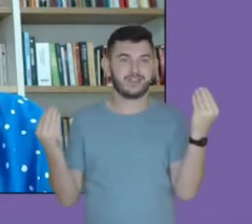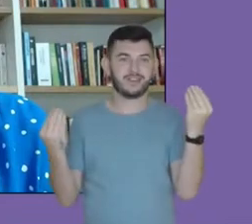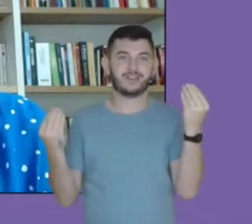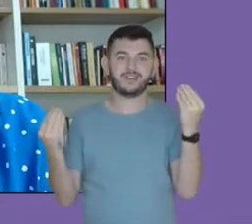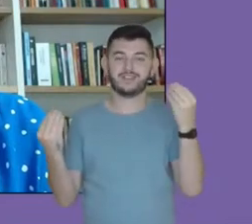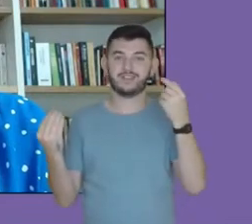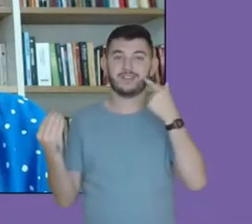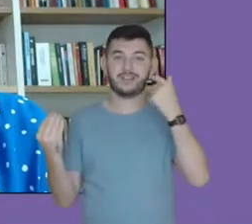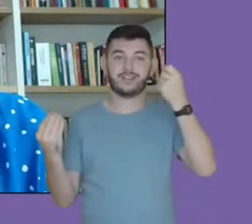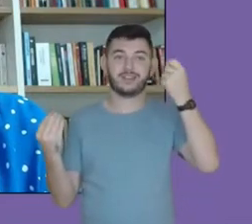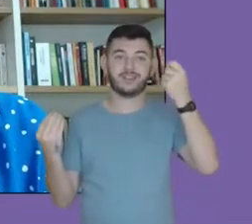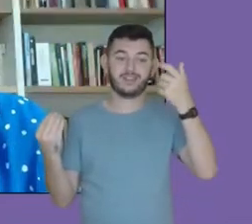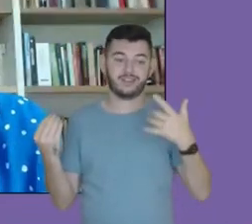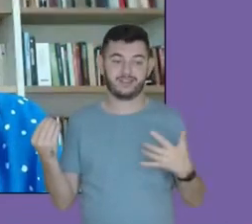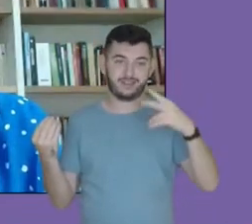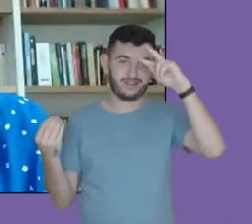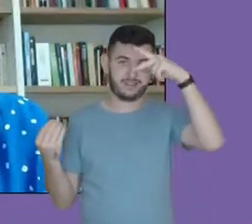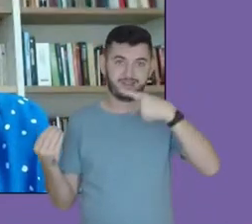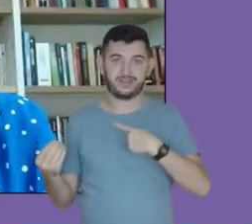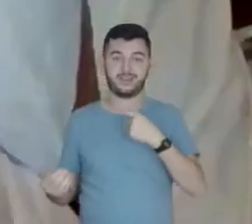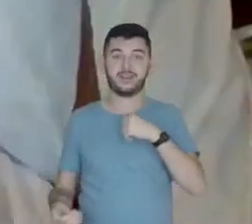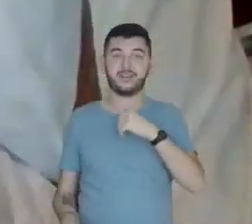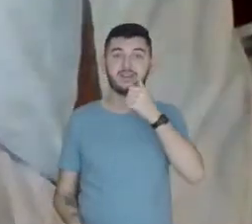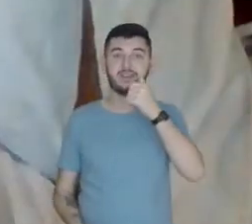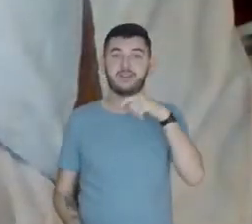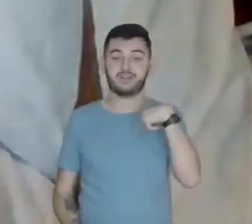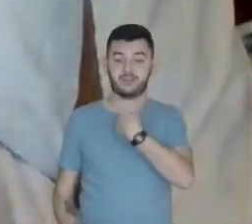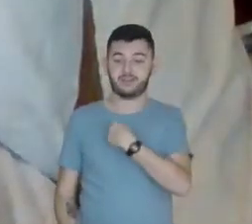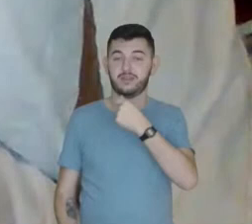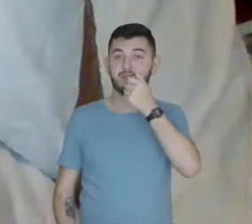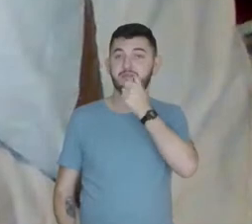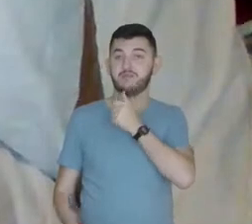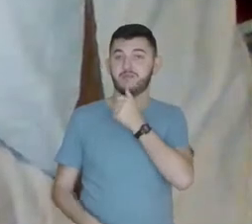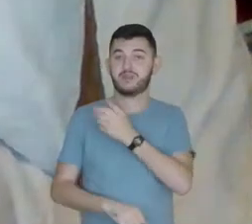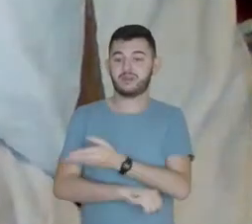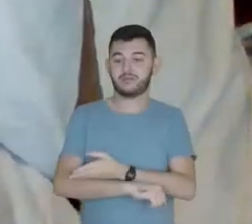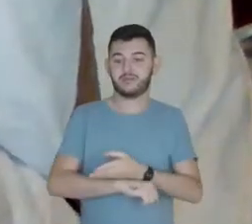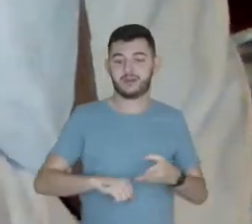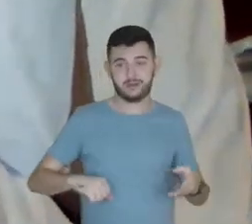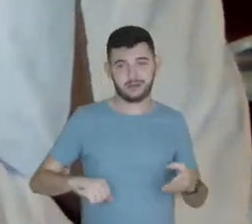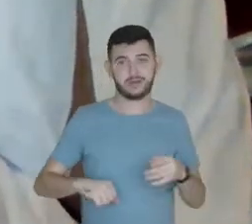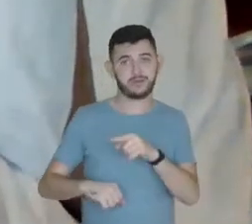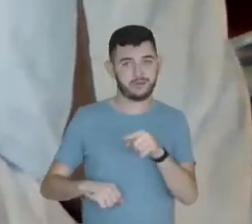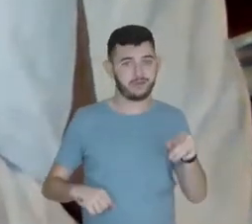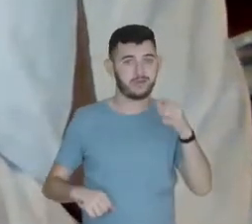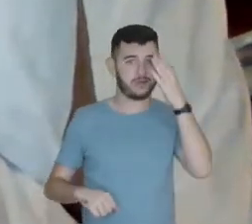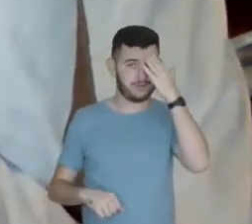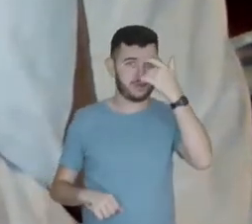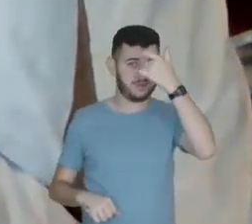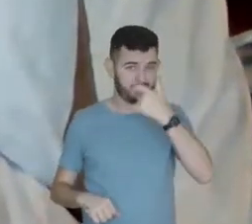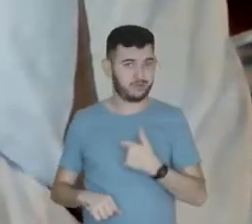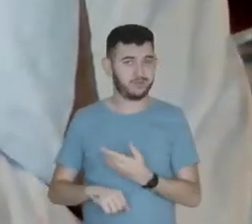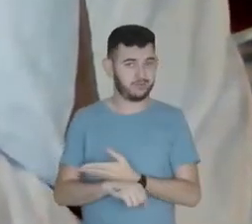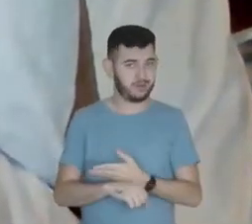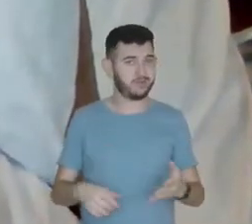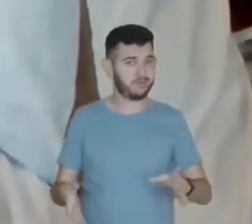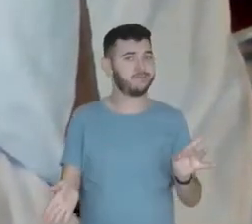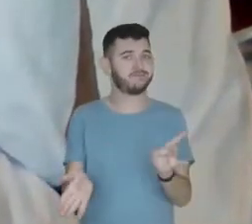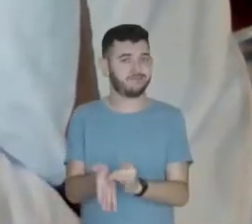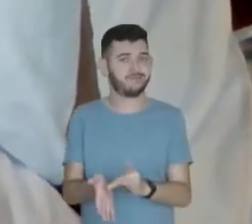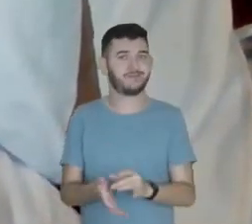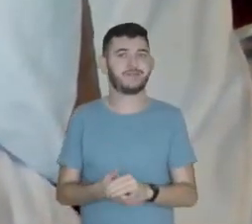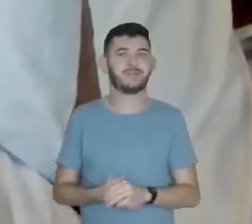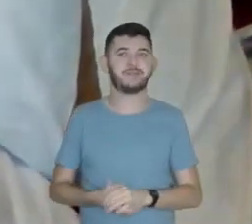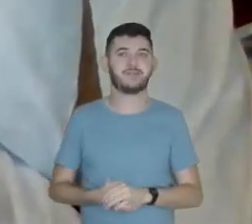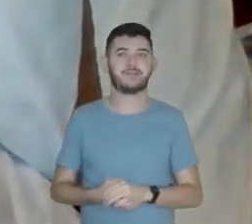autodescrição. Eu sou uma mulher branca, e bota branca nisso. Eu sou com o